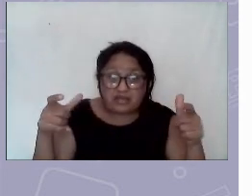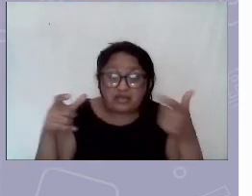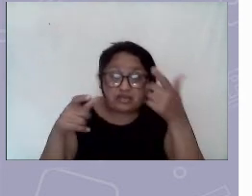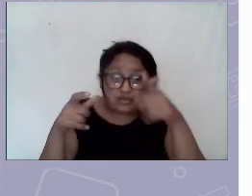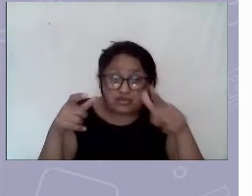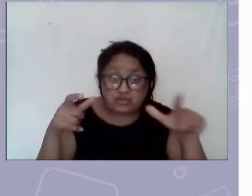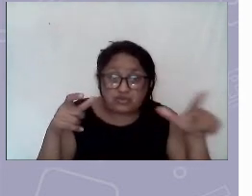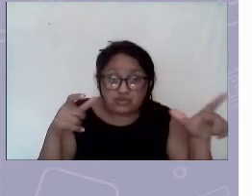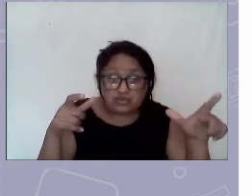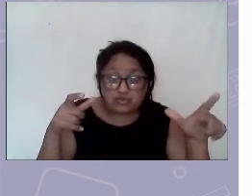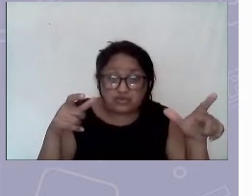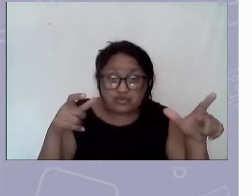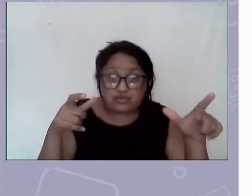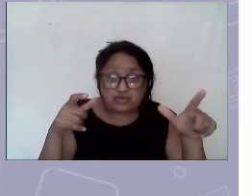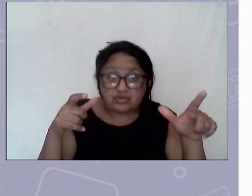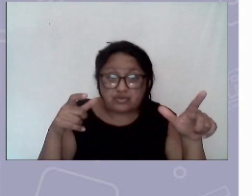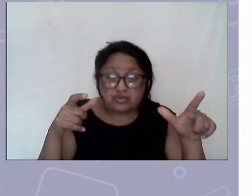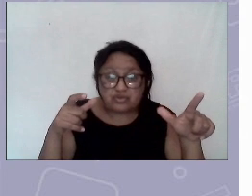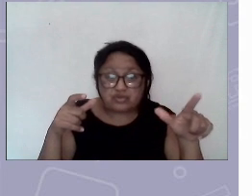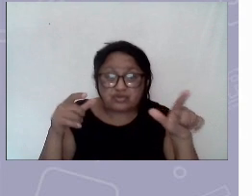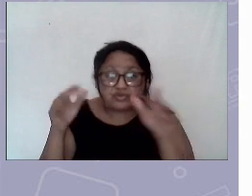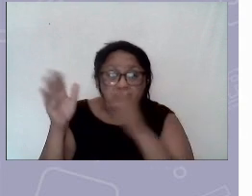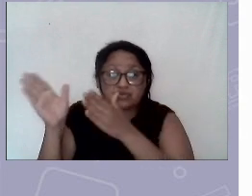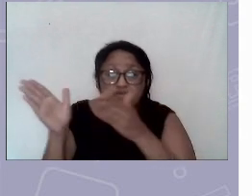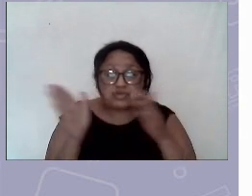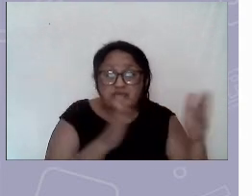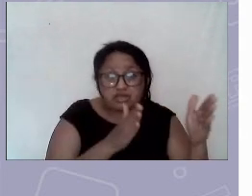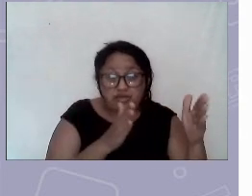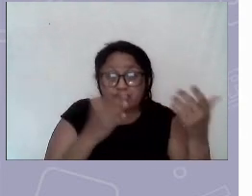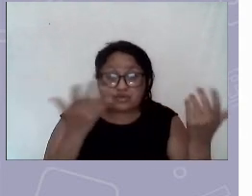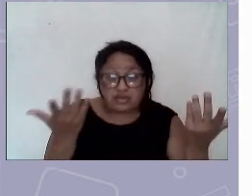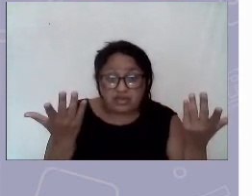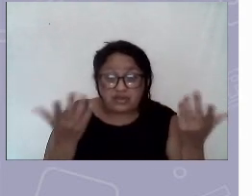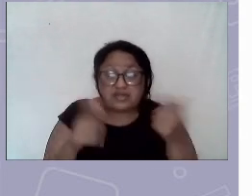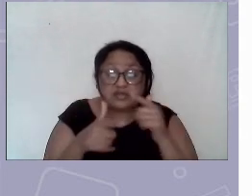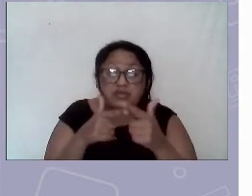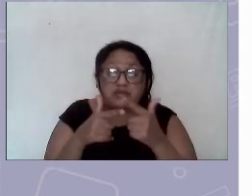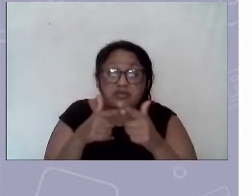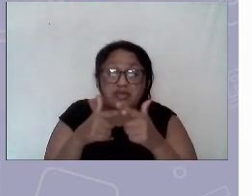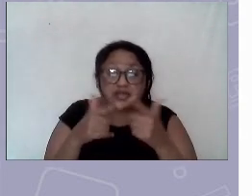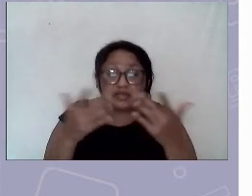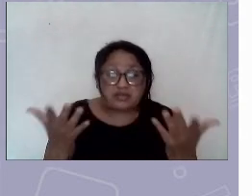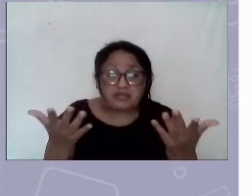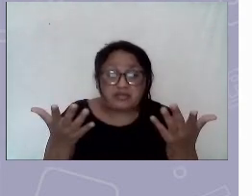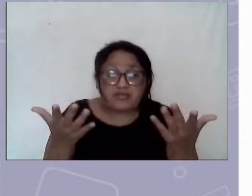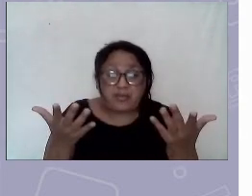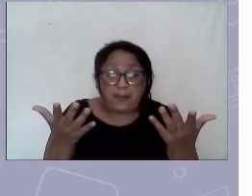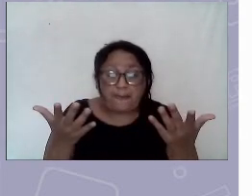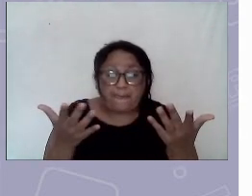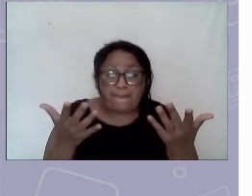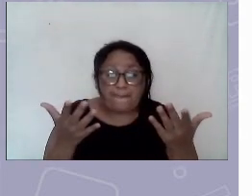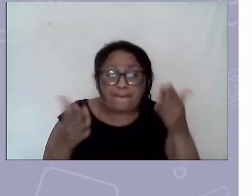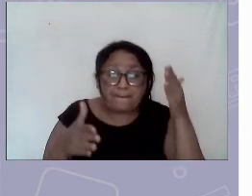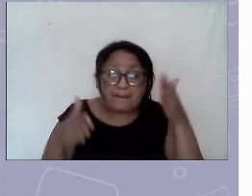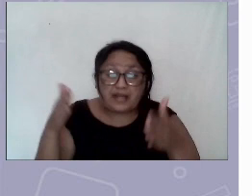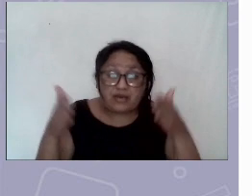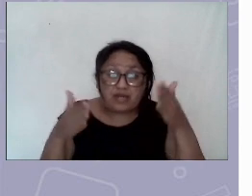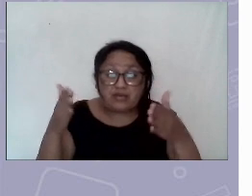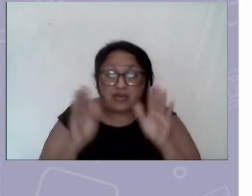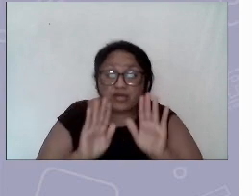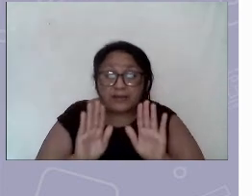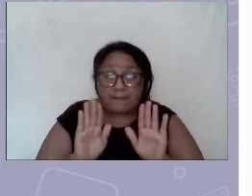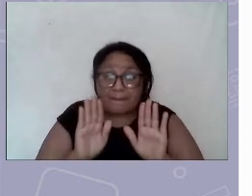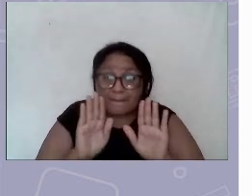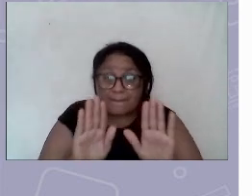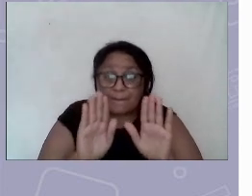trajetos ok então vê só esse problema é um robô que empurra caixas